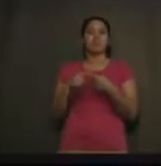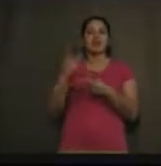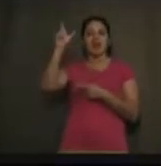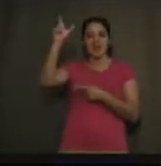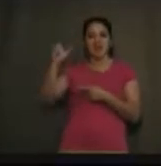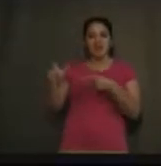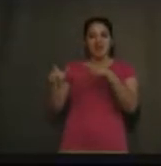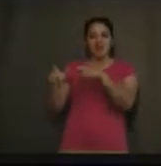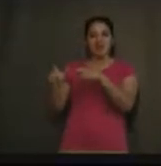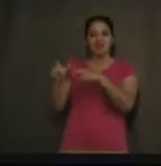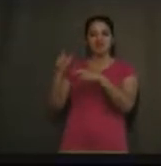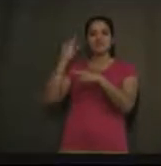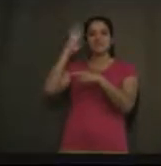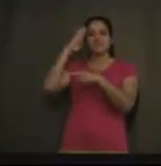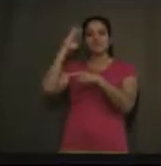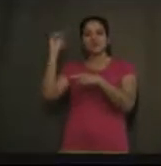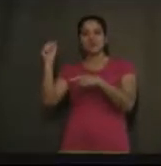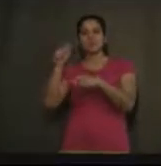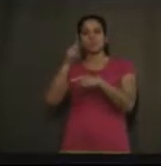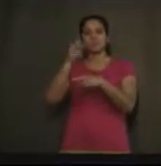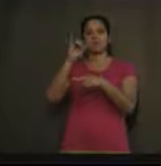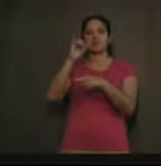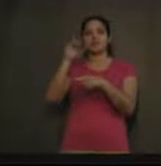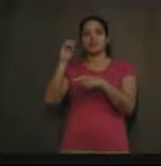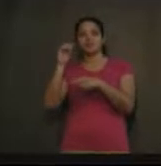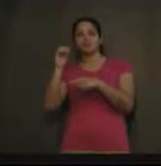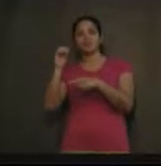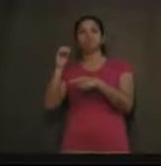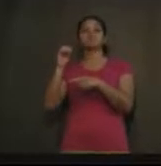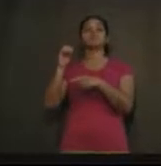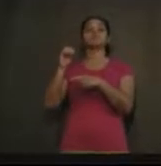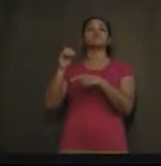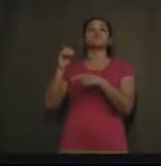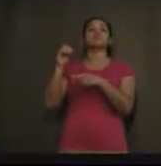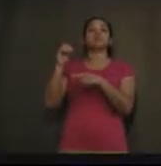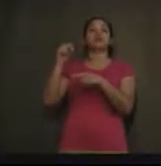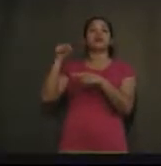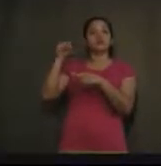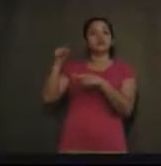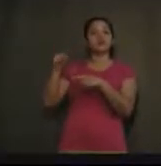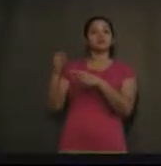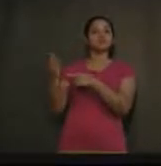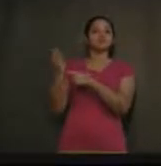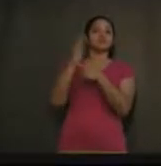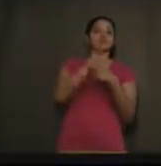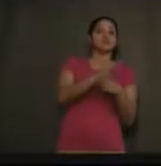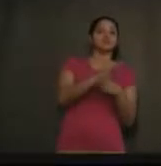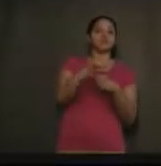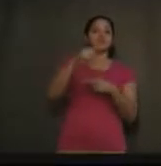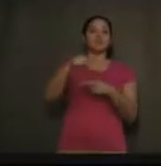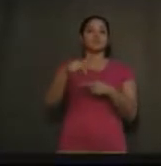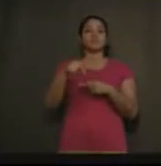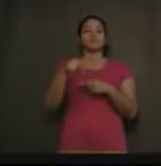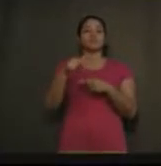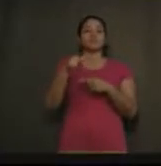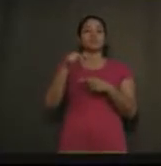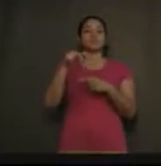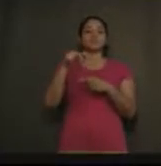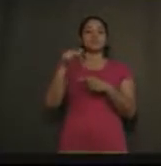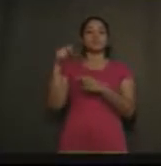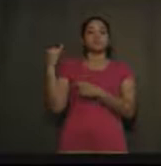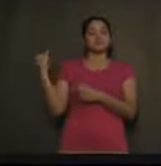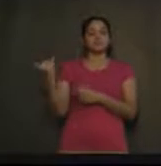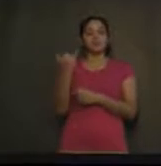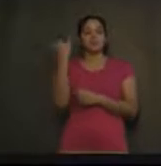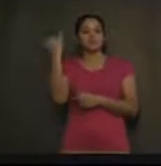é absolutamente fora de série. A apresentação dessa palestra que eu dei em Campinas